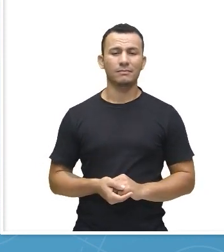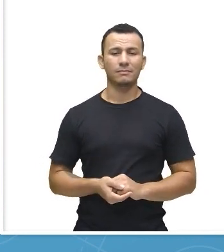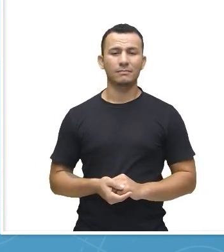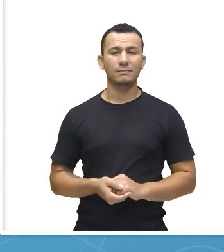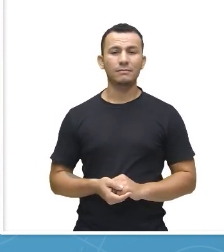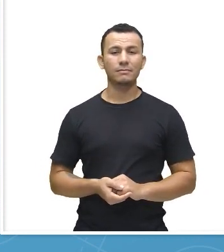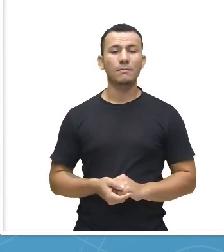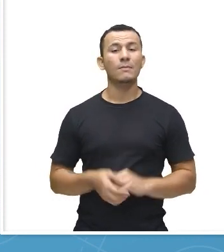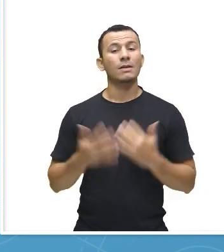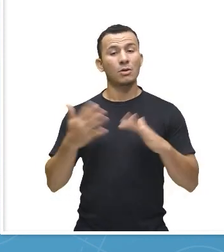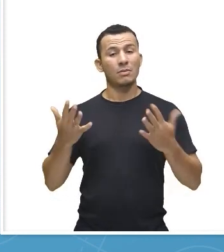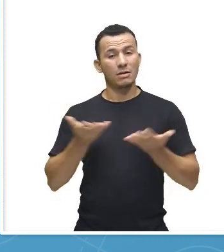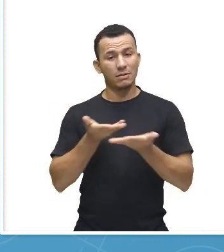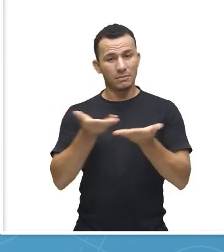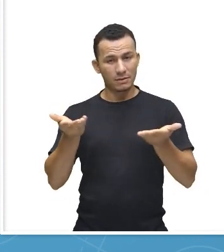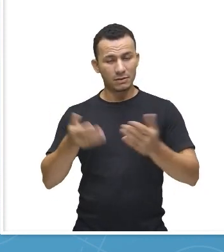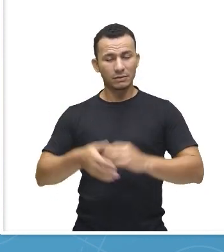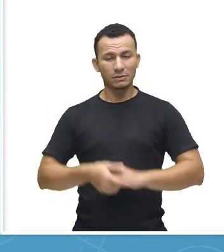Muito bem.